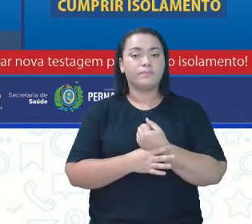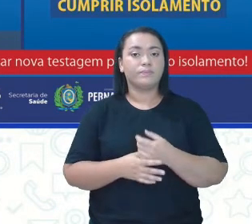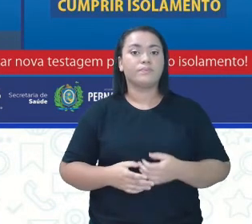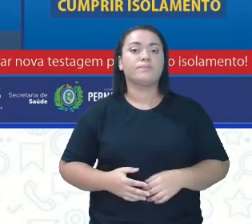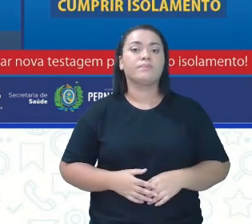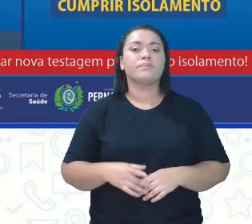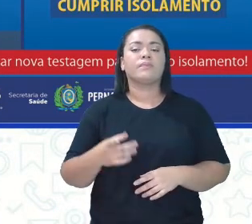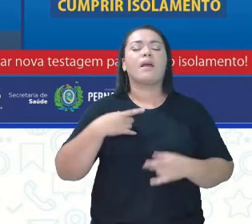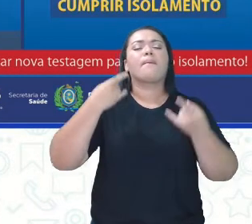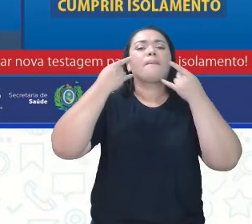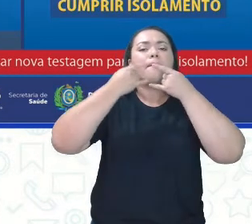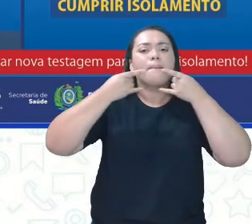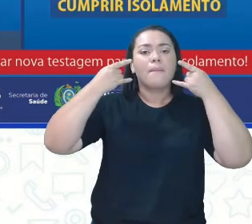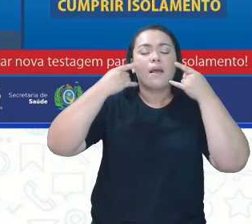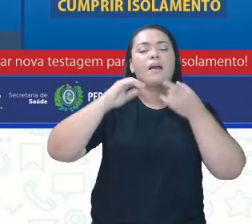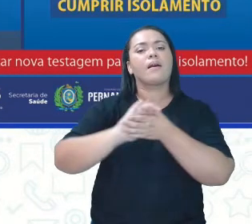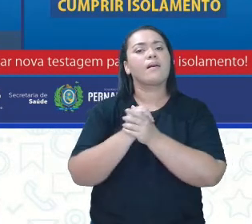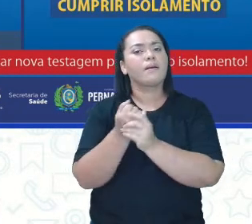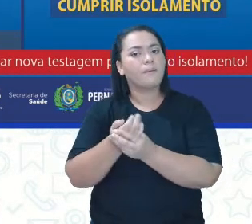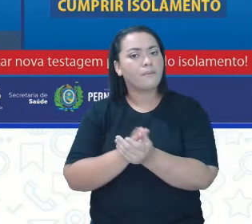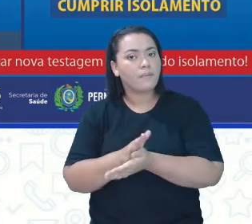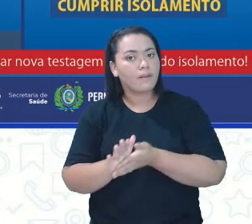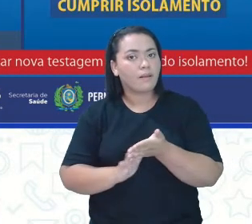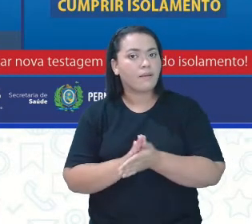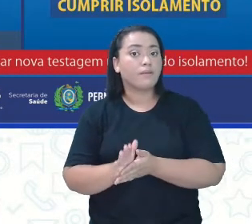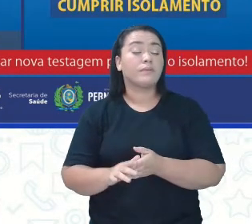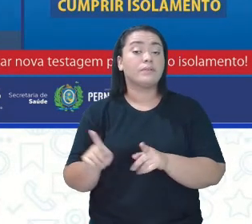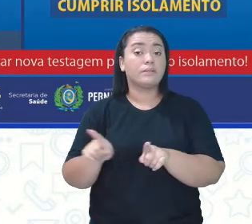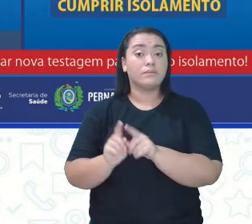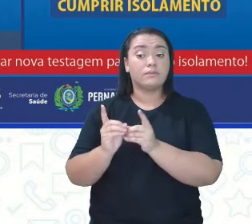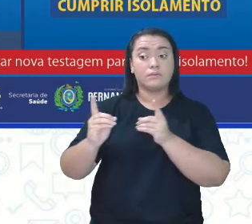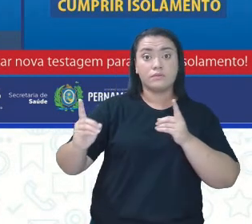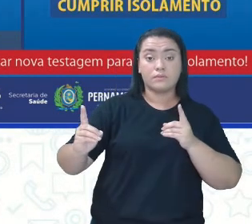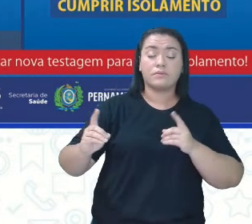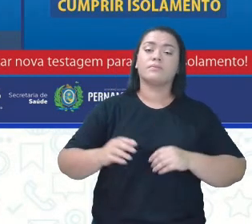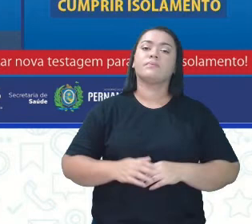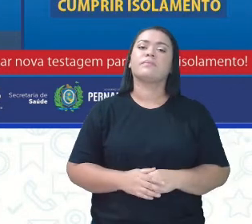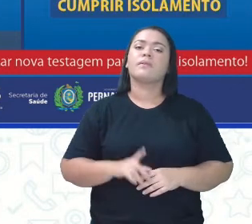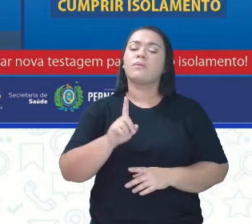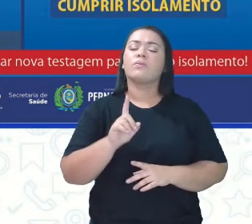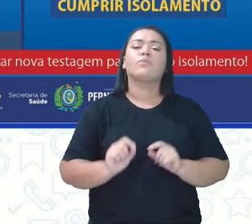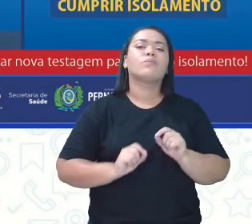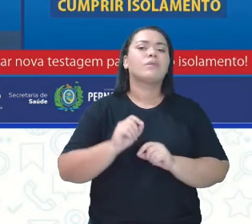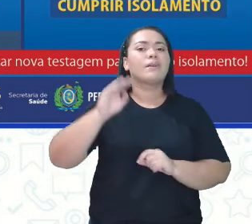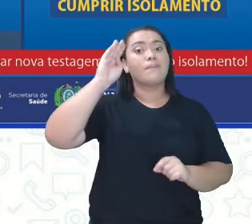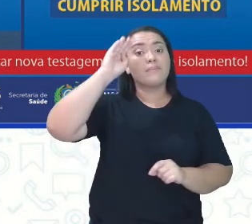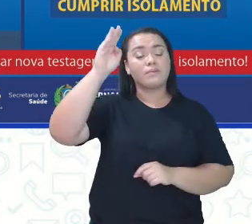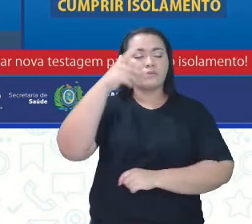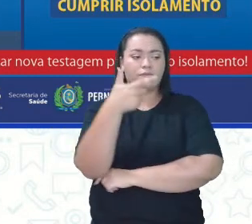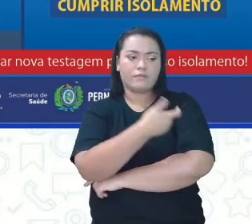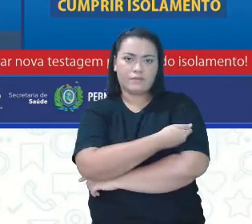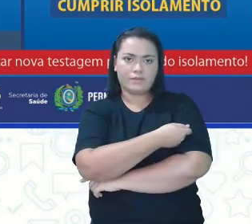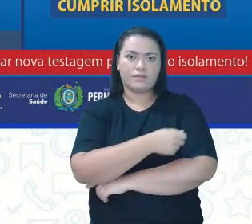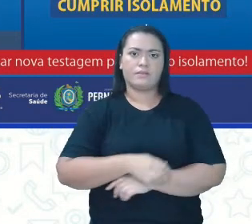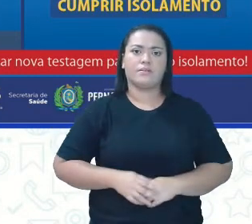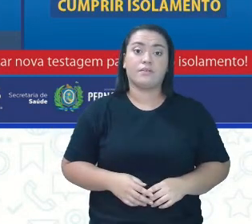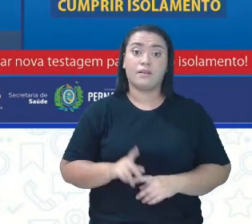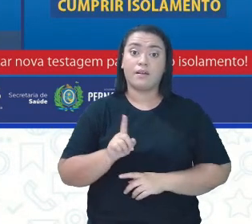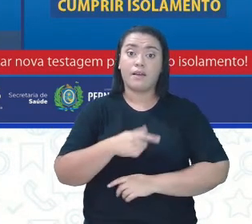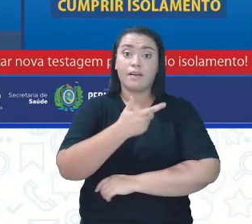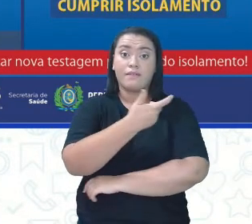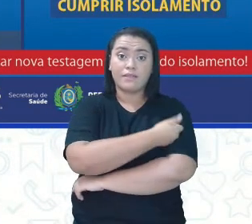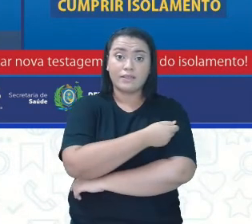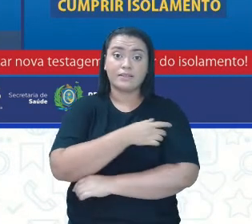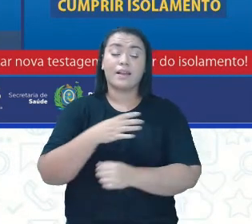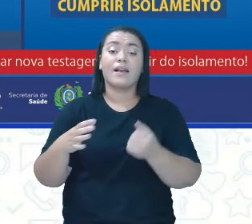né, a questão da máscara, lavar as mãos, o distanciamento e principalmente a vacinação. É a